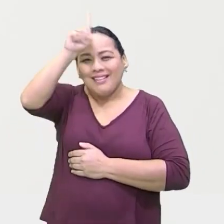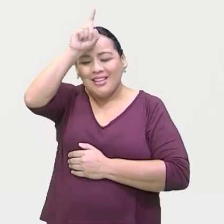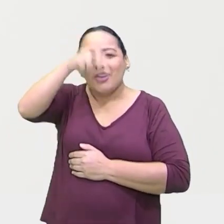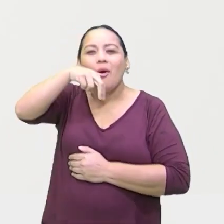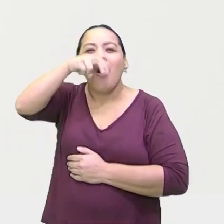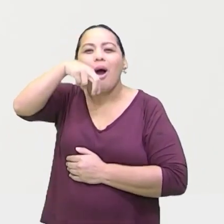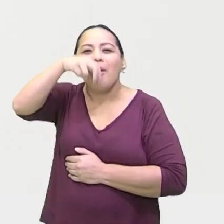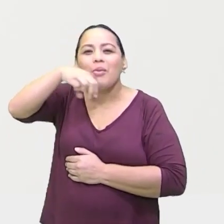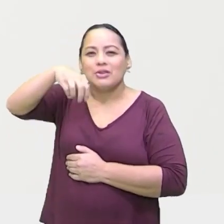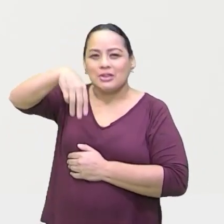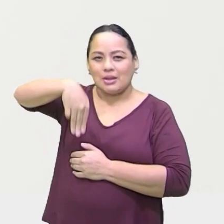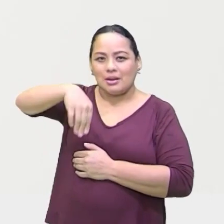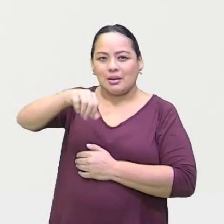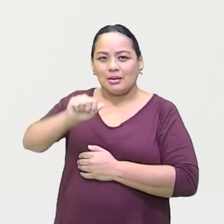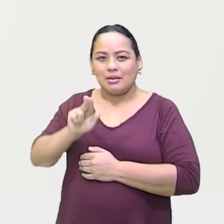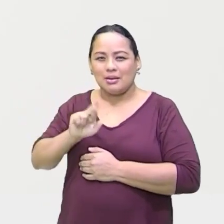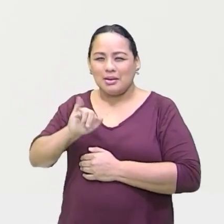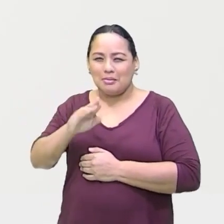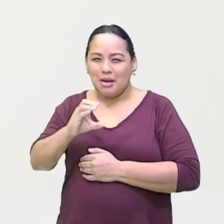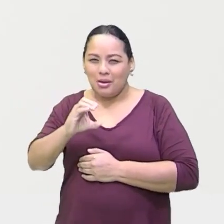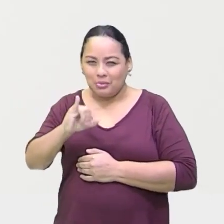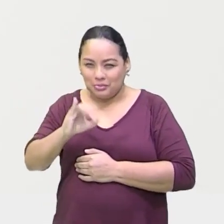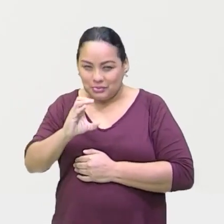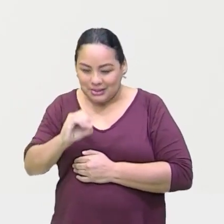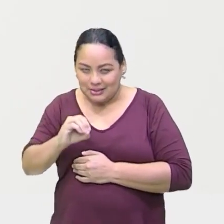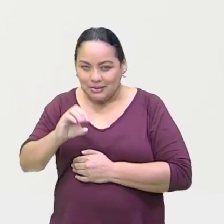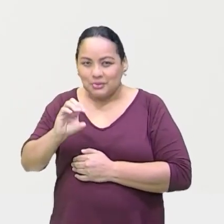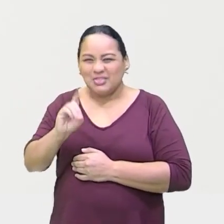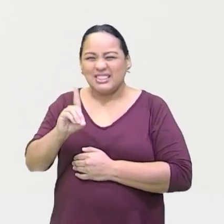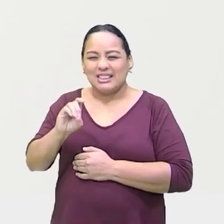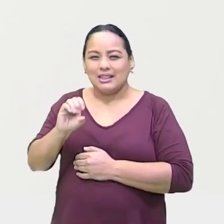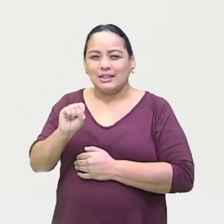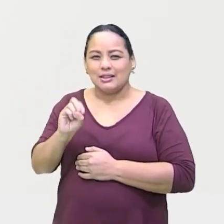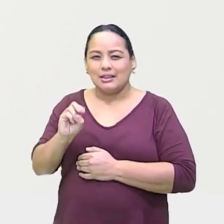Souza, com a tira do Cãozinho Bidu, em